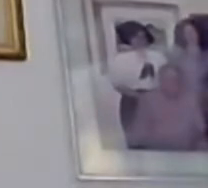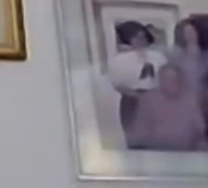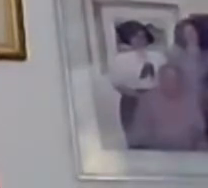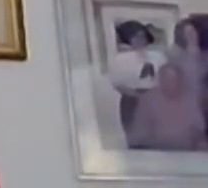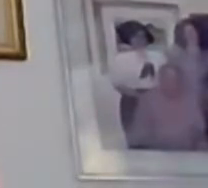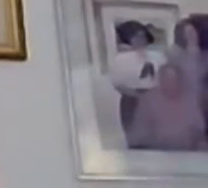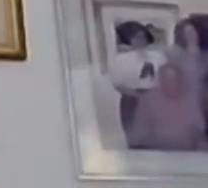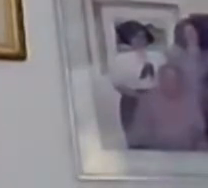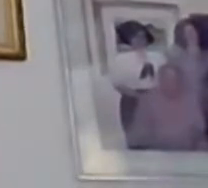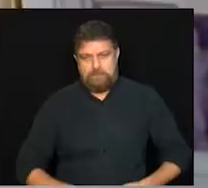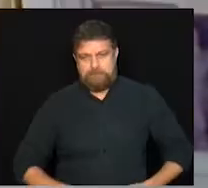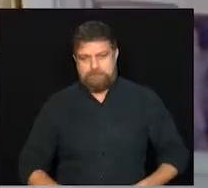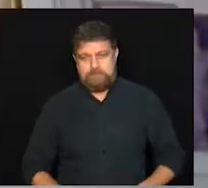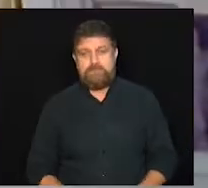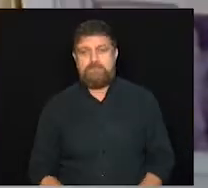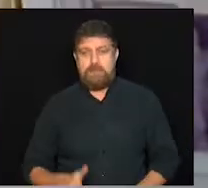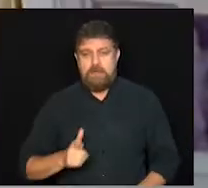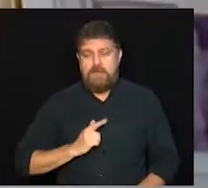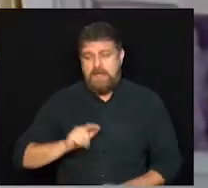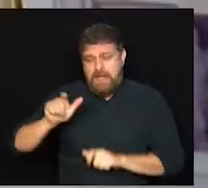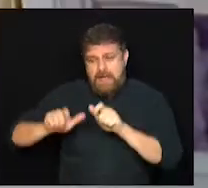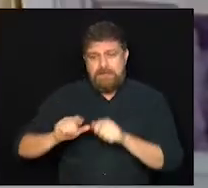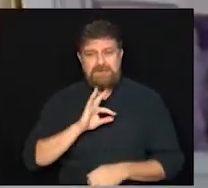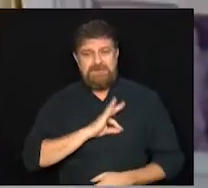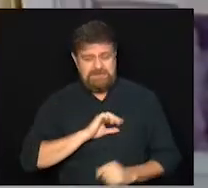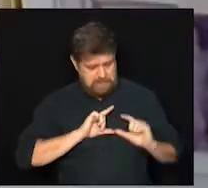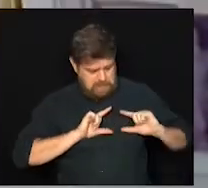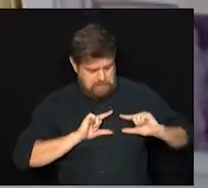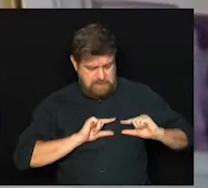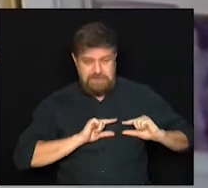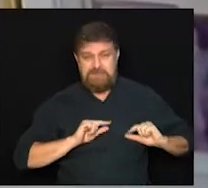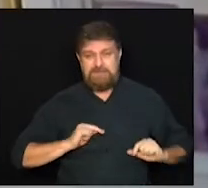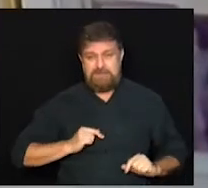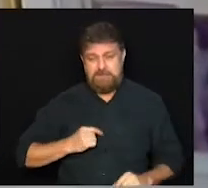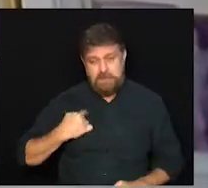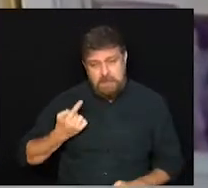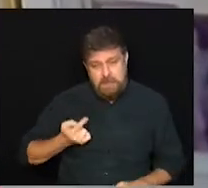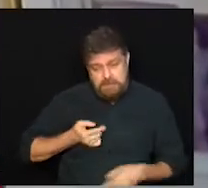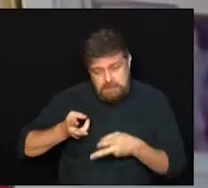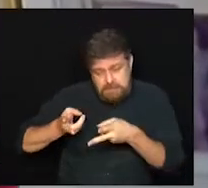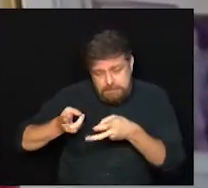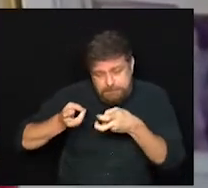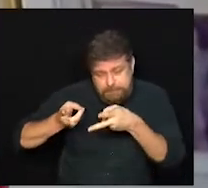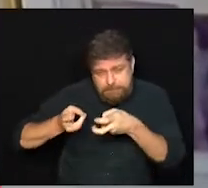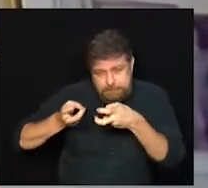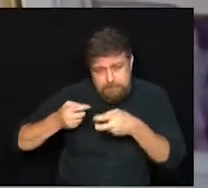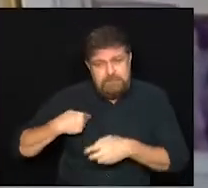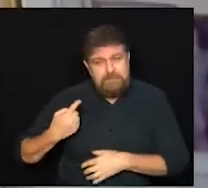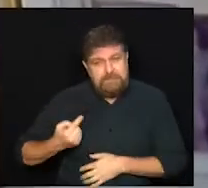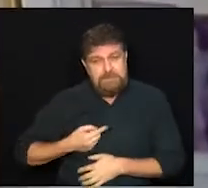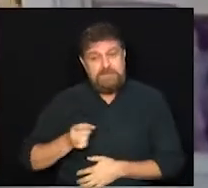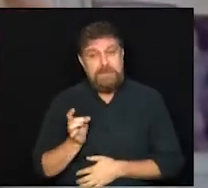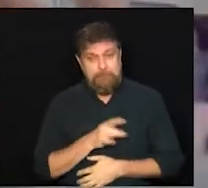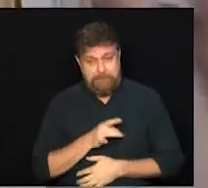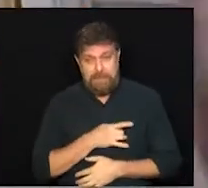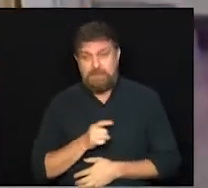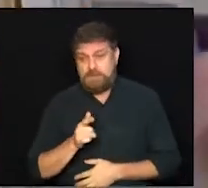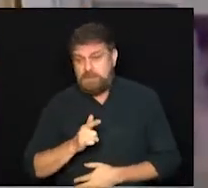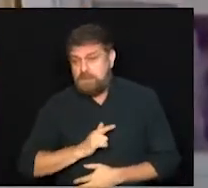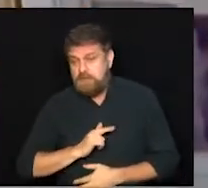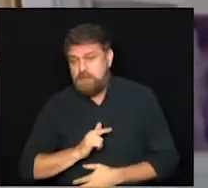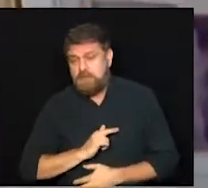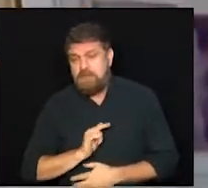tinha emprego o salário baixou. Então, um impacto que a gente tem muito medo